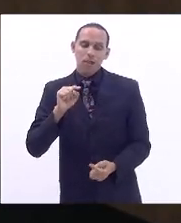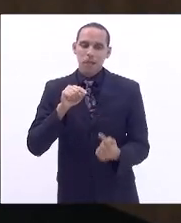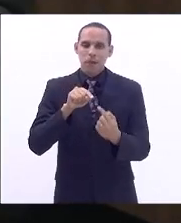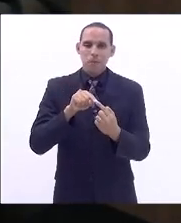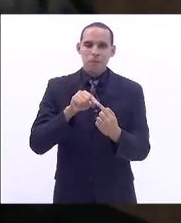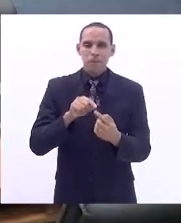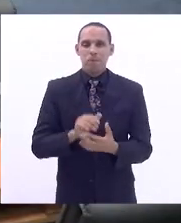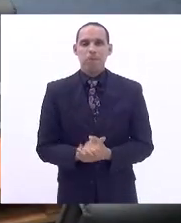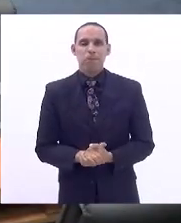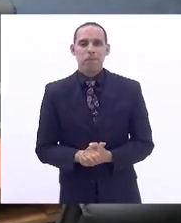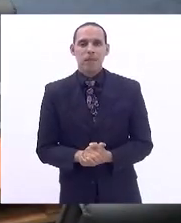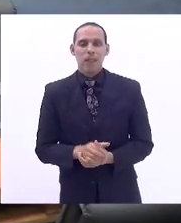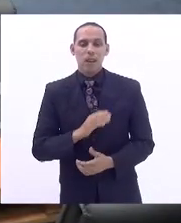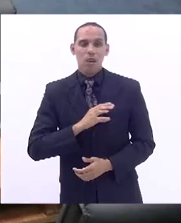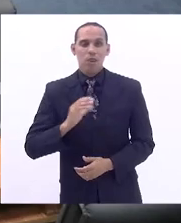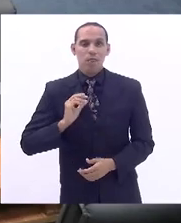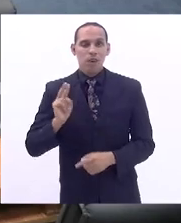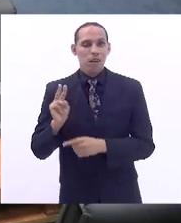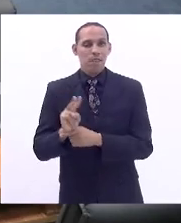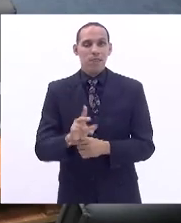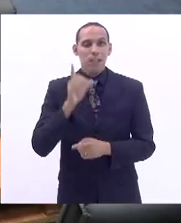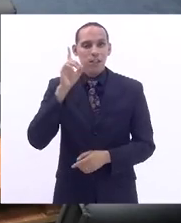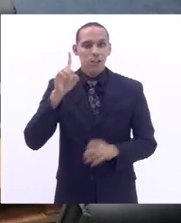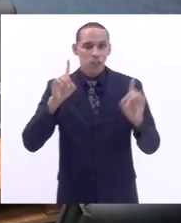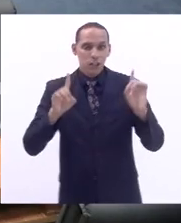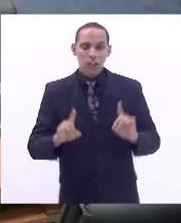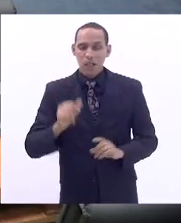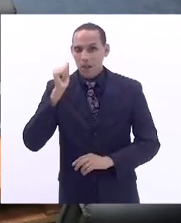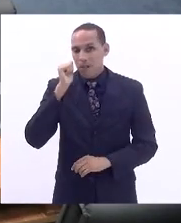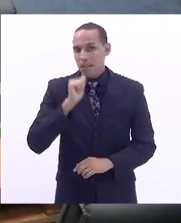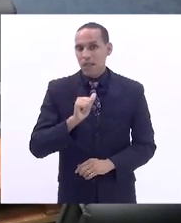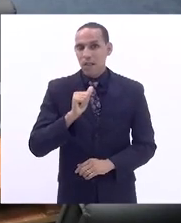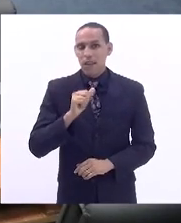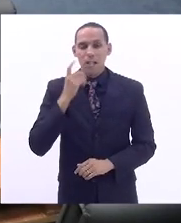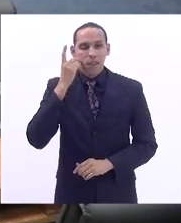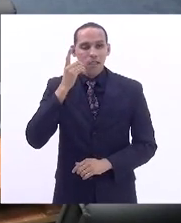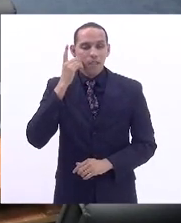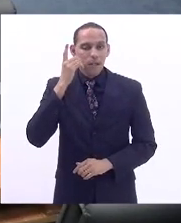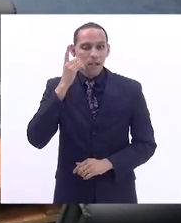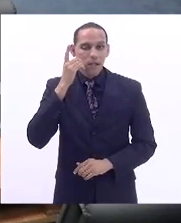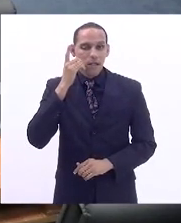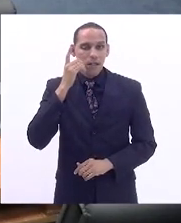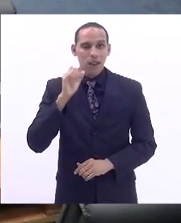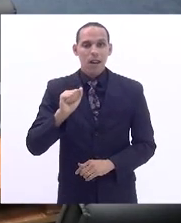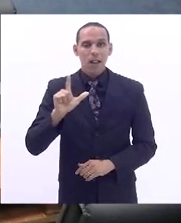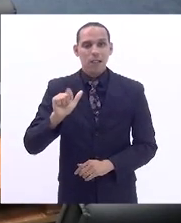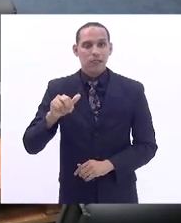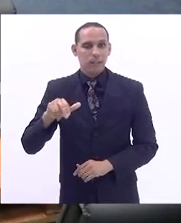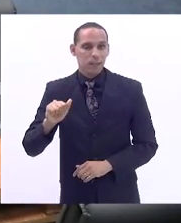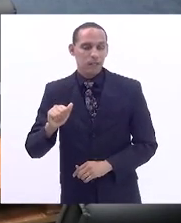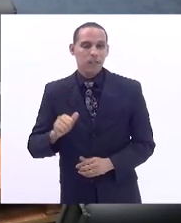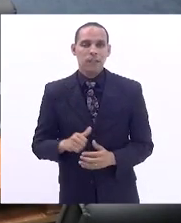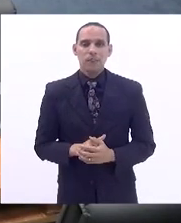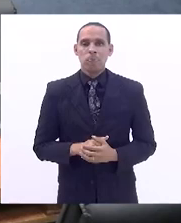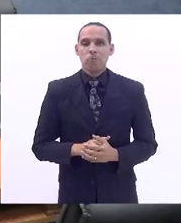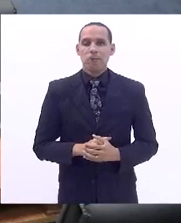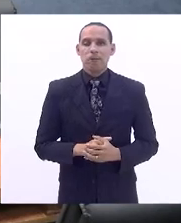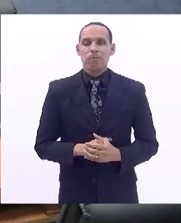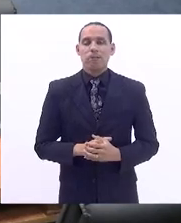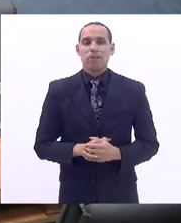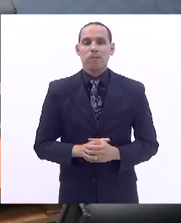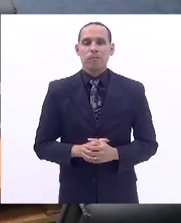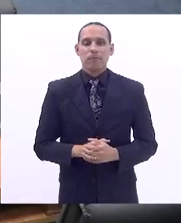favorável pela comissão de Defesa do direito da mulher a deputada Alana Passos